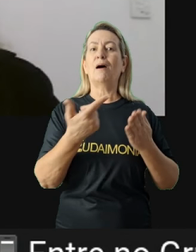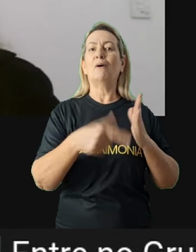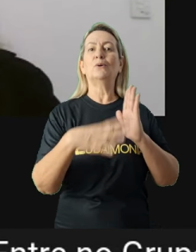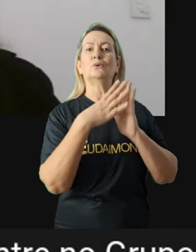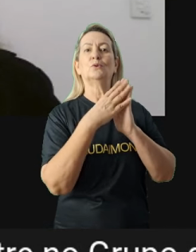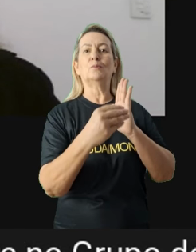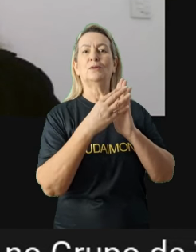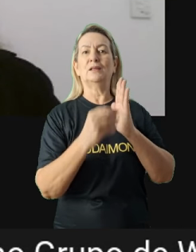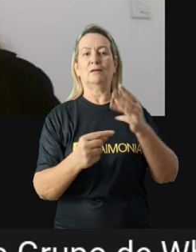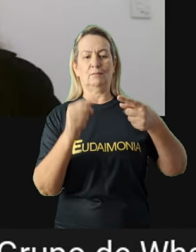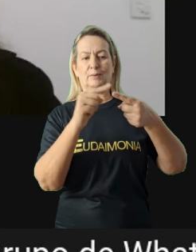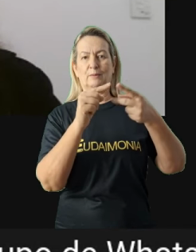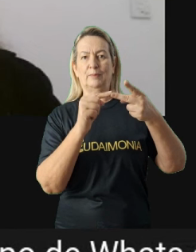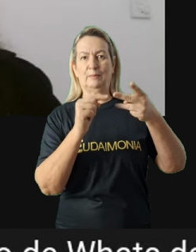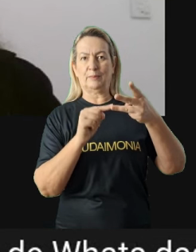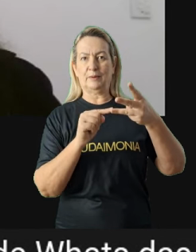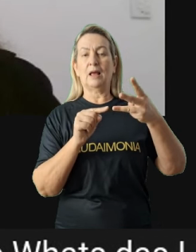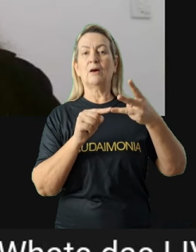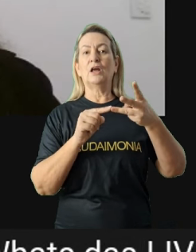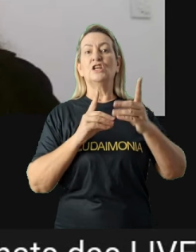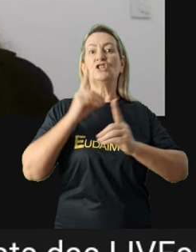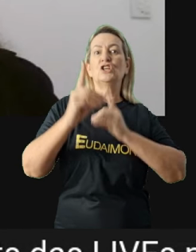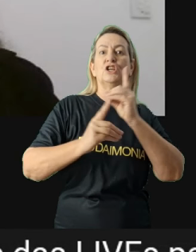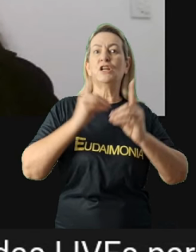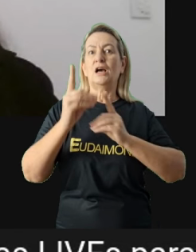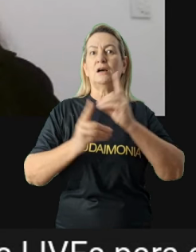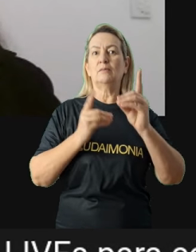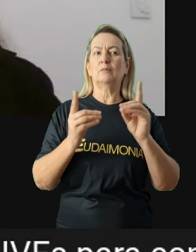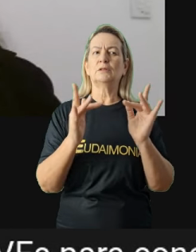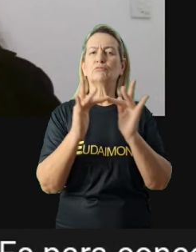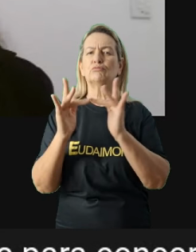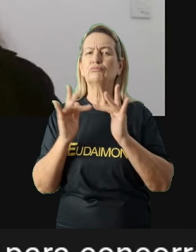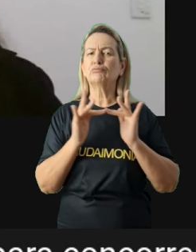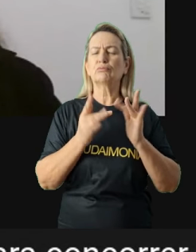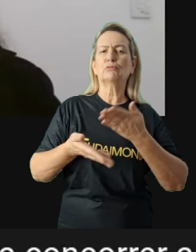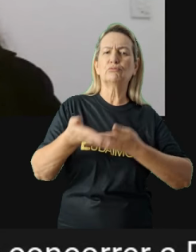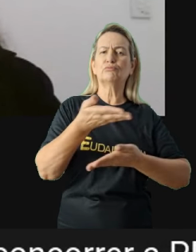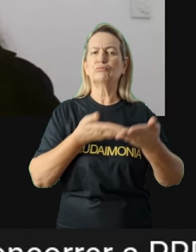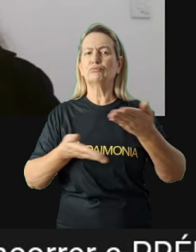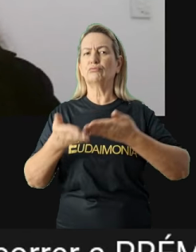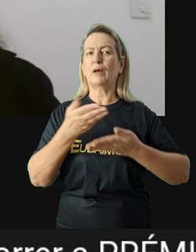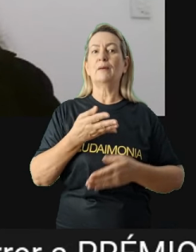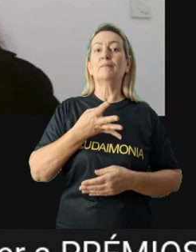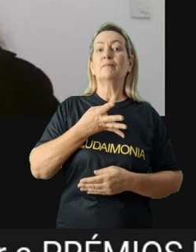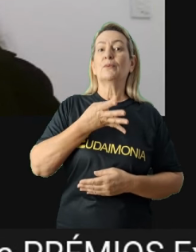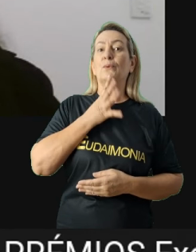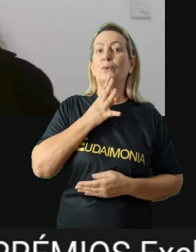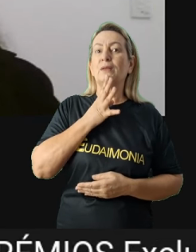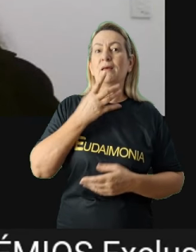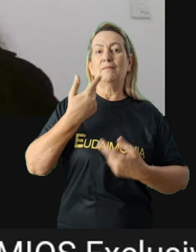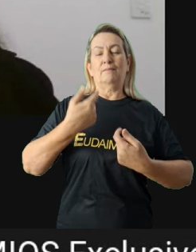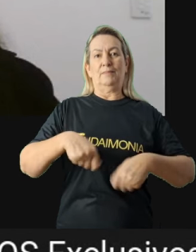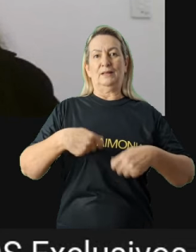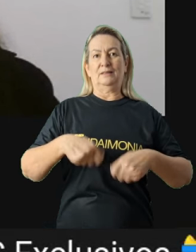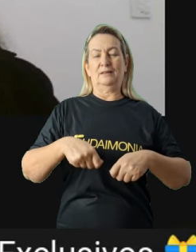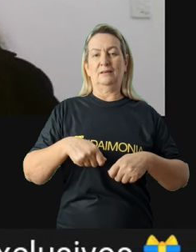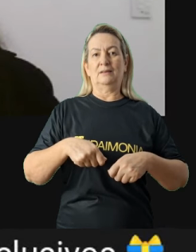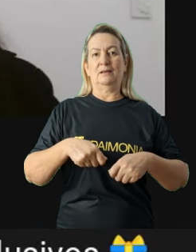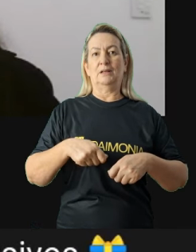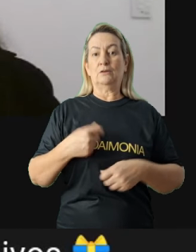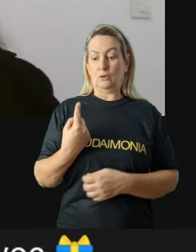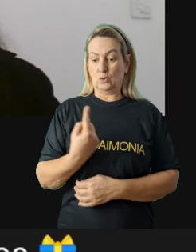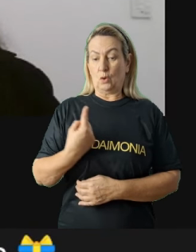agora a gente está no outro modelo, que eu vou chamar aqui de modelo dinâmico, né? Em que a gente precisa interagir, a gente precisa conhecer,